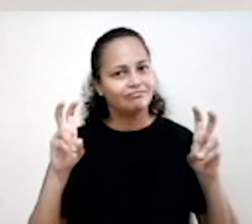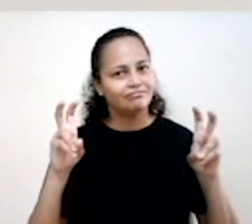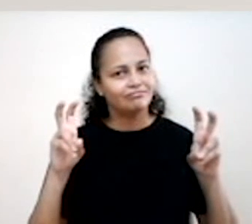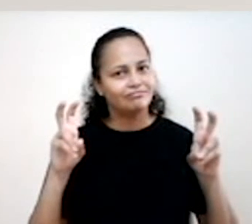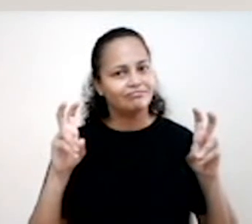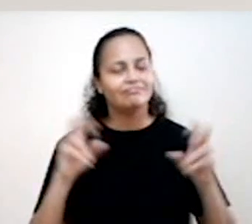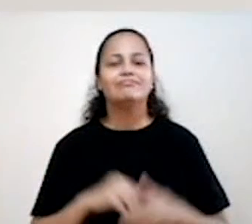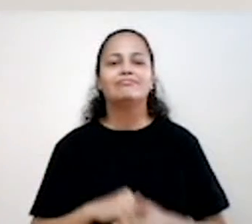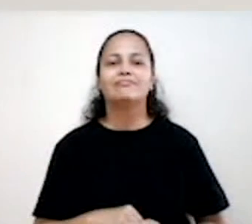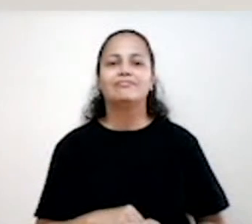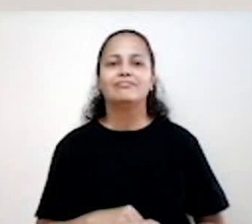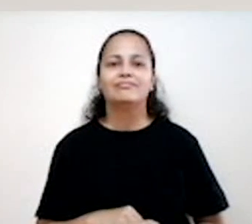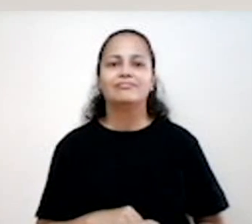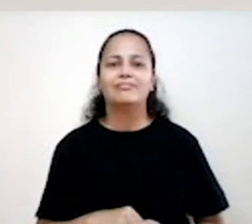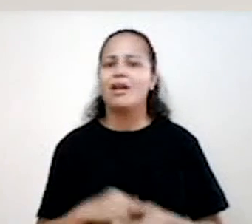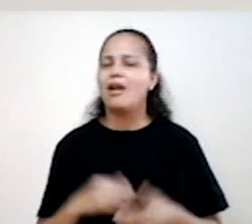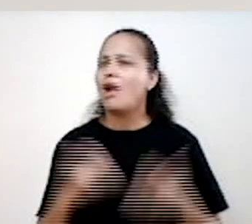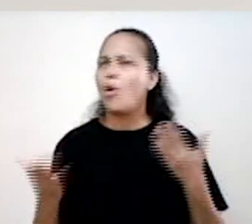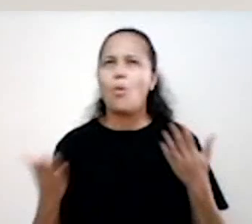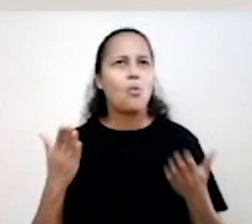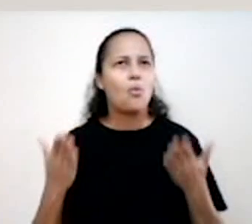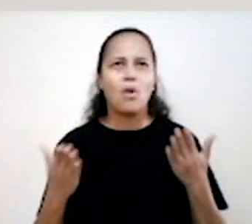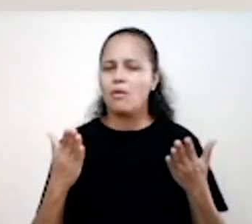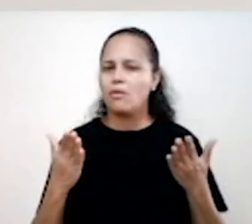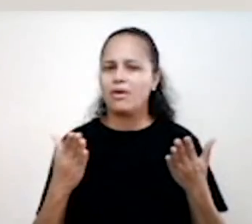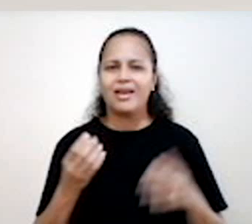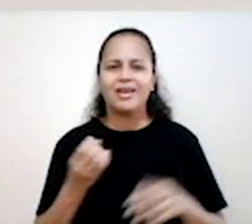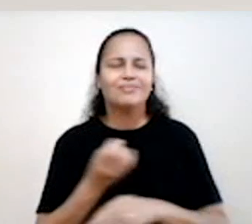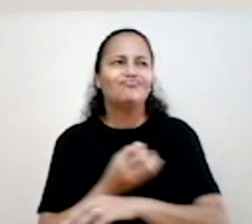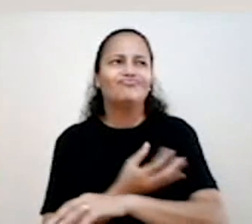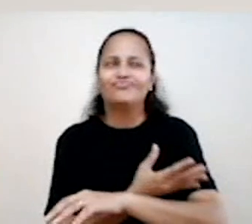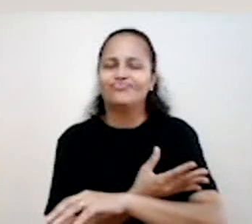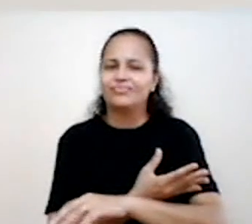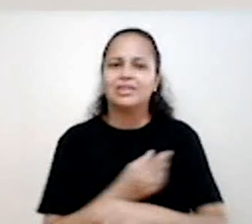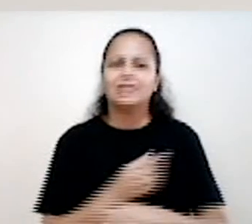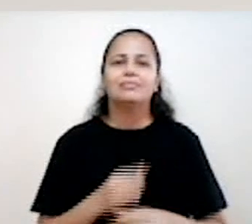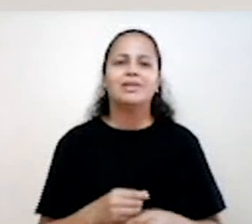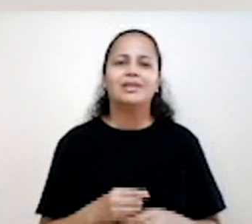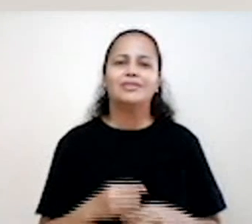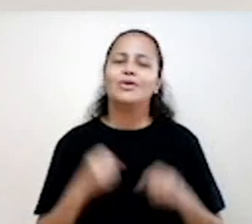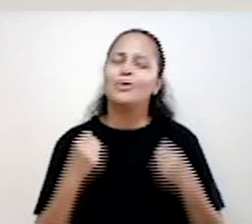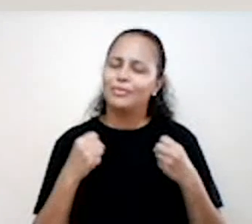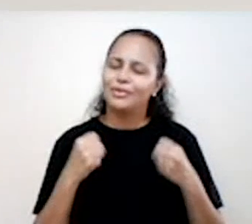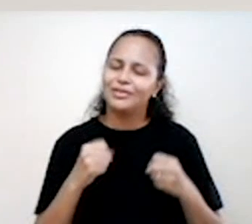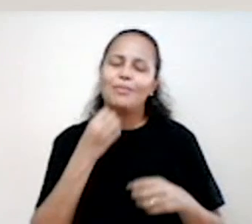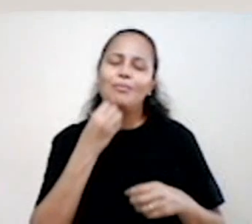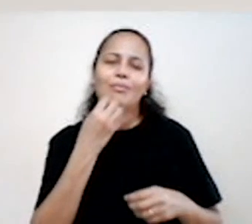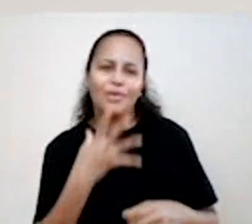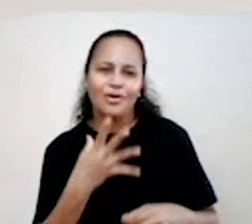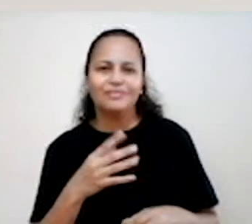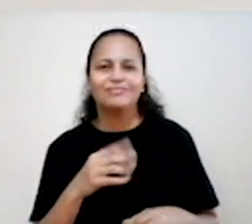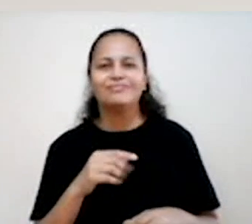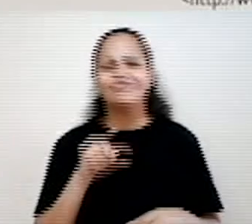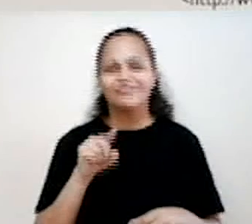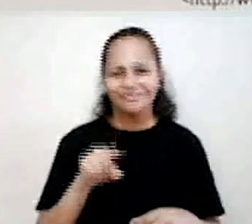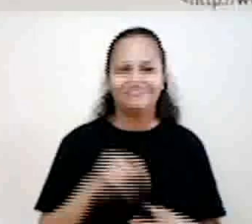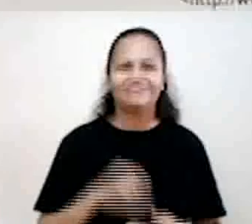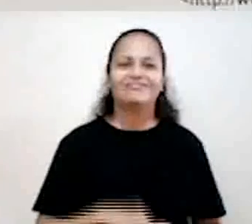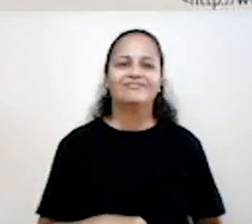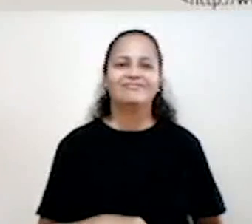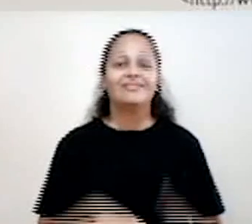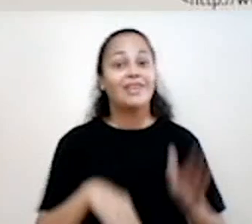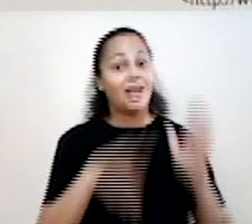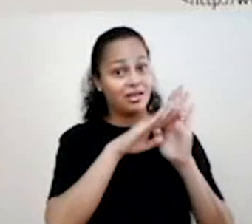um autor chamado Murray. Qualquer que seja a causa do esgotamento, a principal dica é ser gentil consigo mesmo. Essas